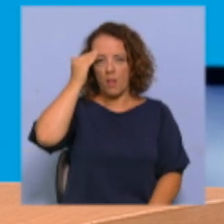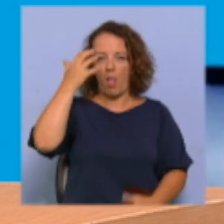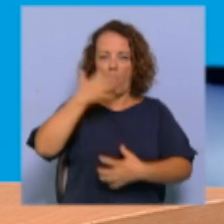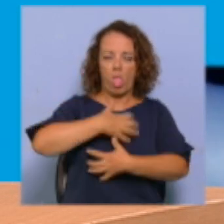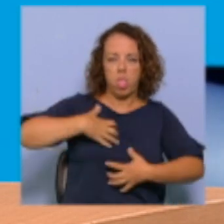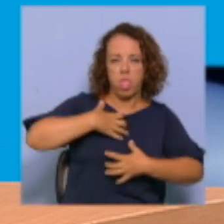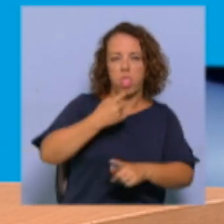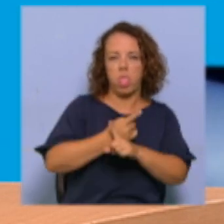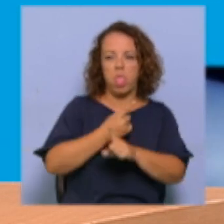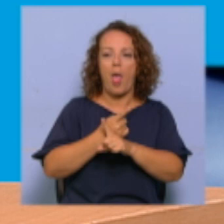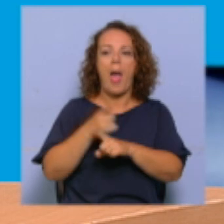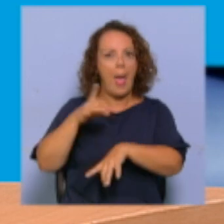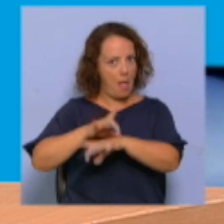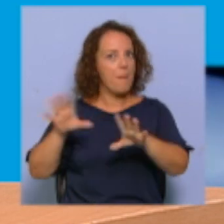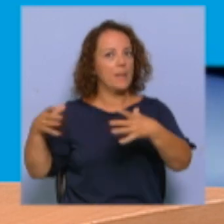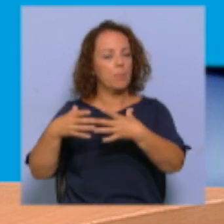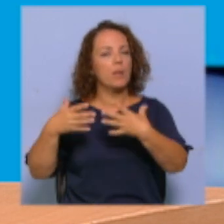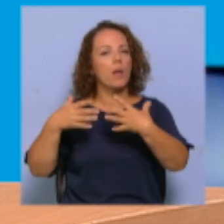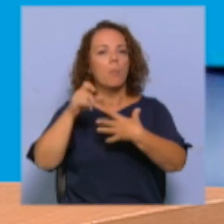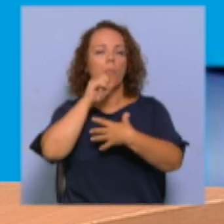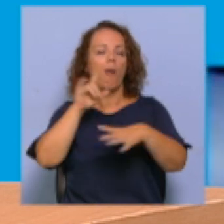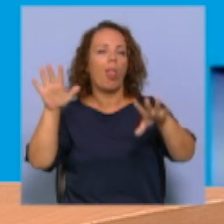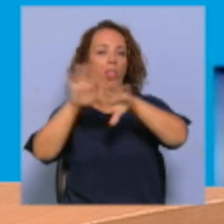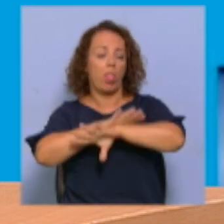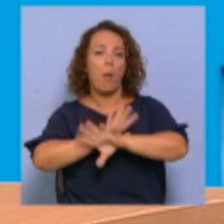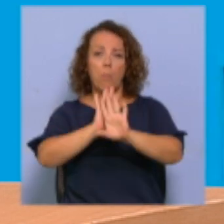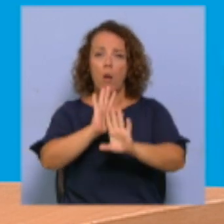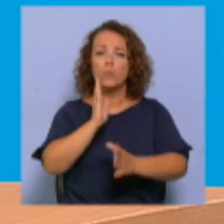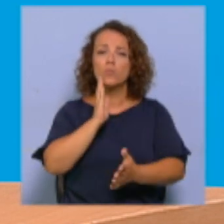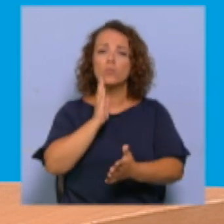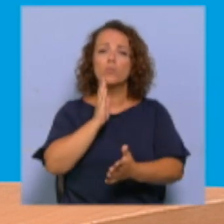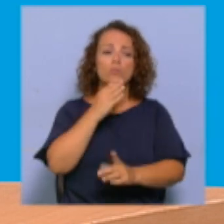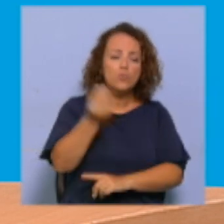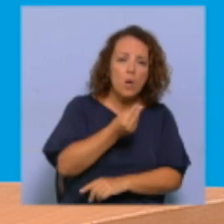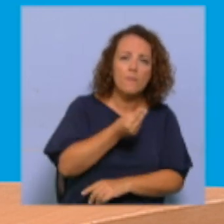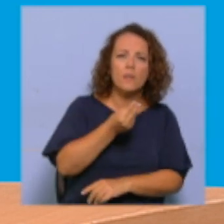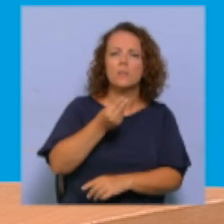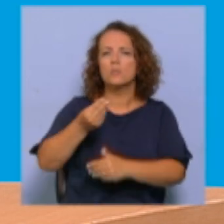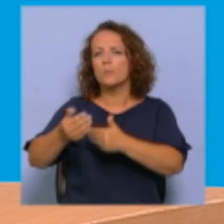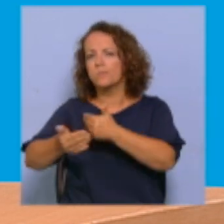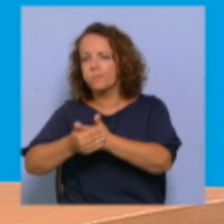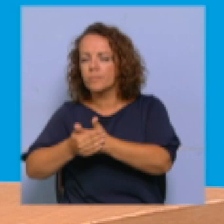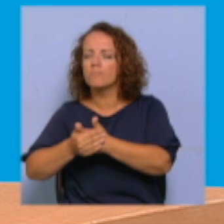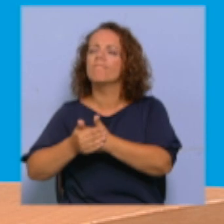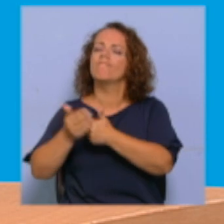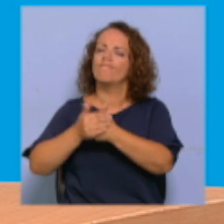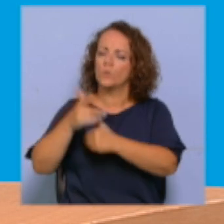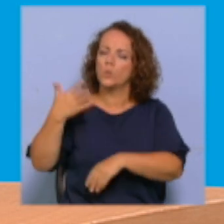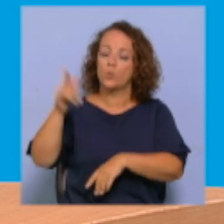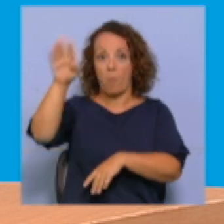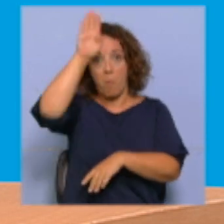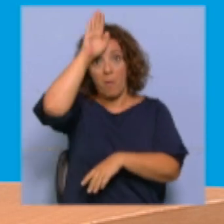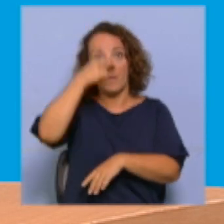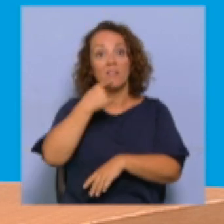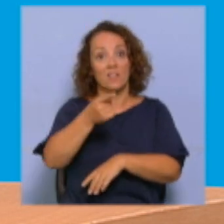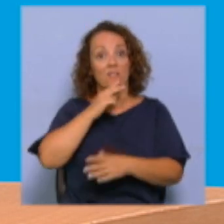desde os mais jovens, que se calhar não se dão conta disso, até aos mais idosos, sobretudo. O Papa dizia com razão,